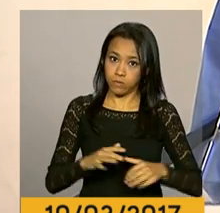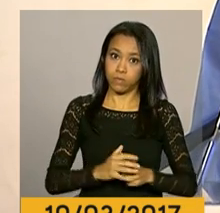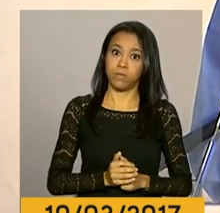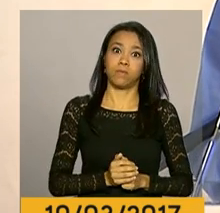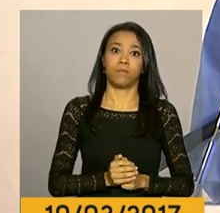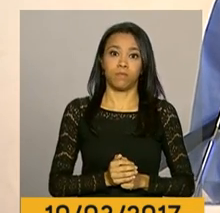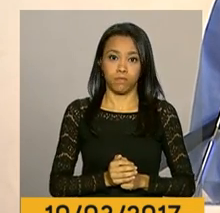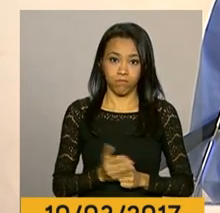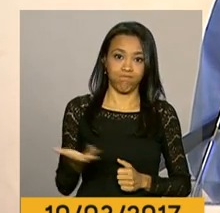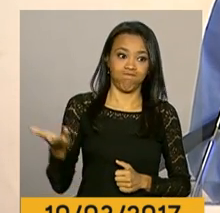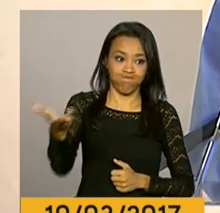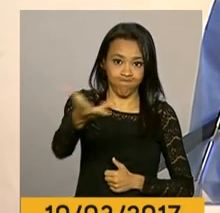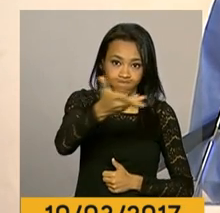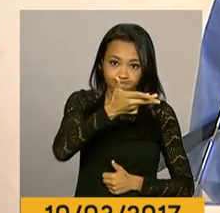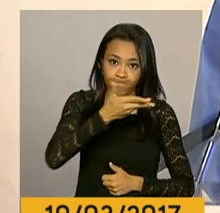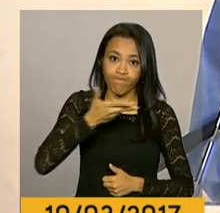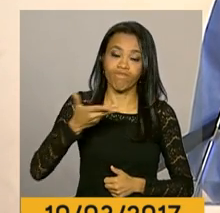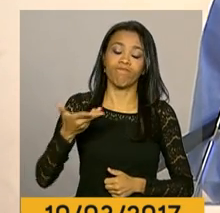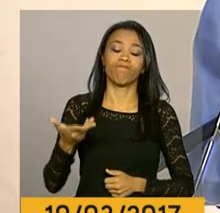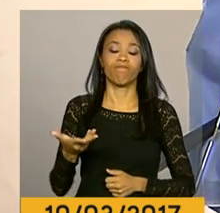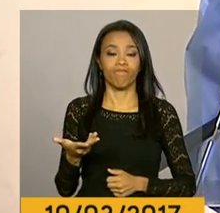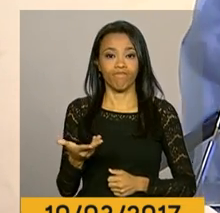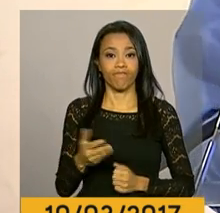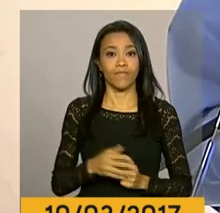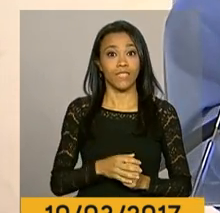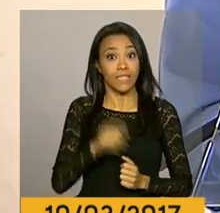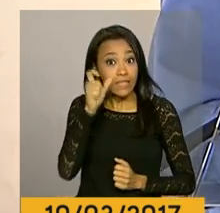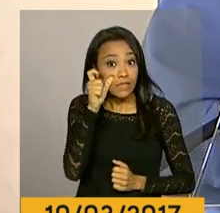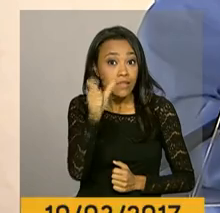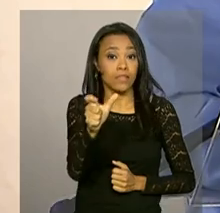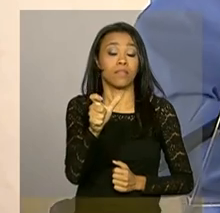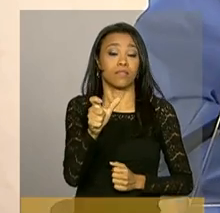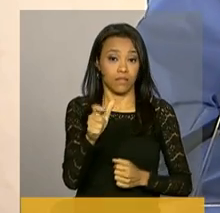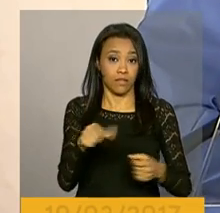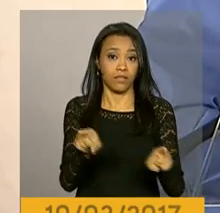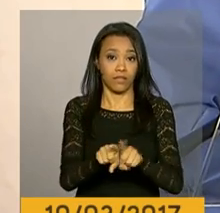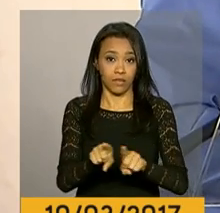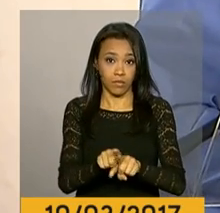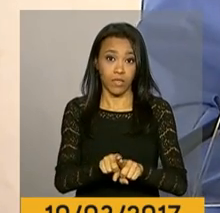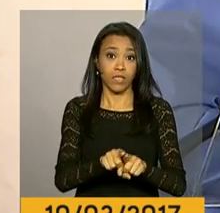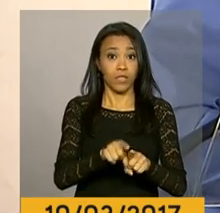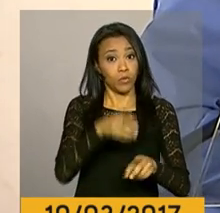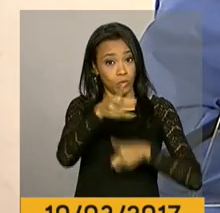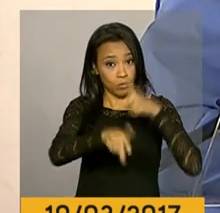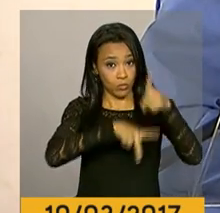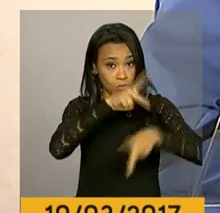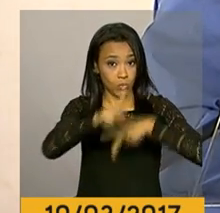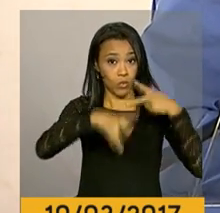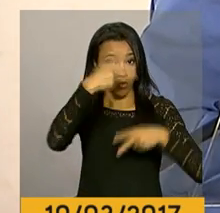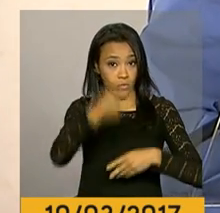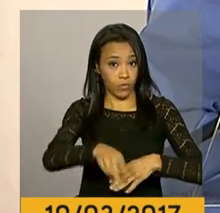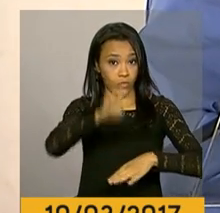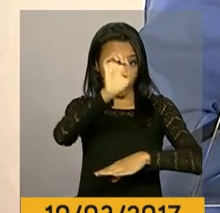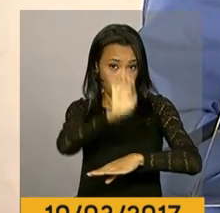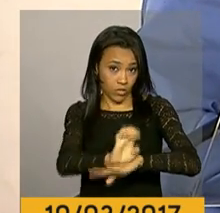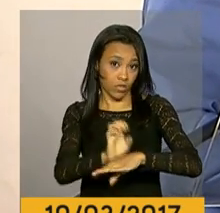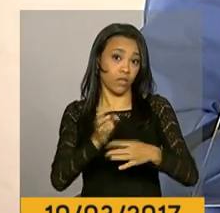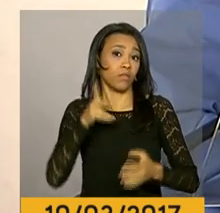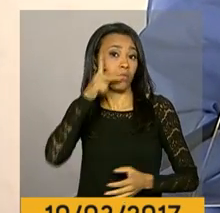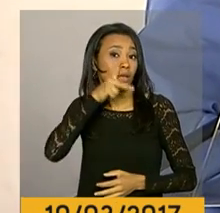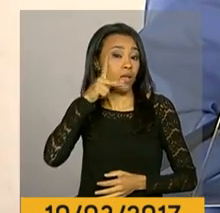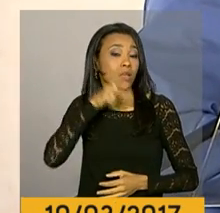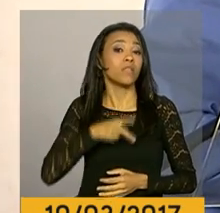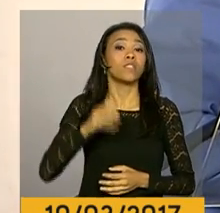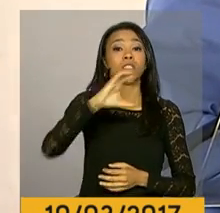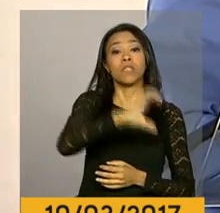maior relevância, de maior interesse do povo paraibano, do povo de